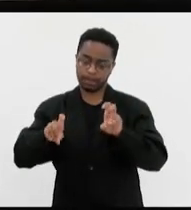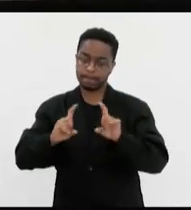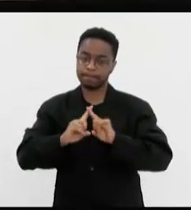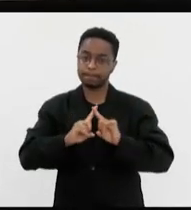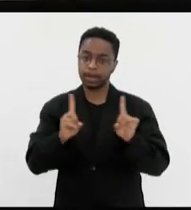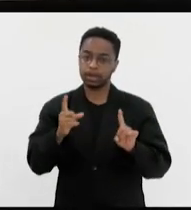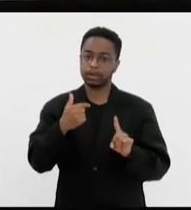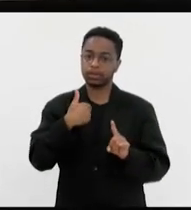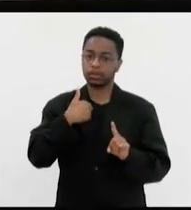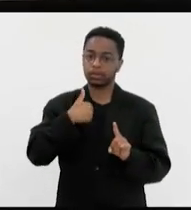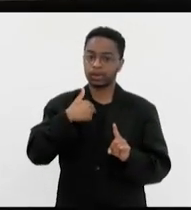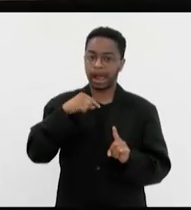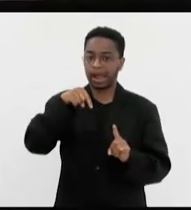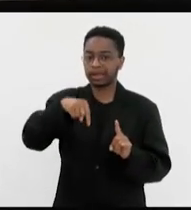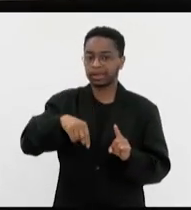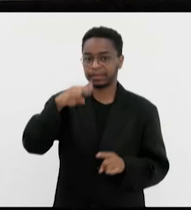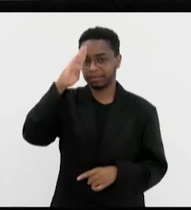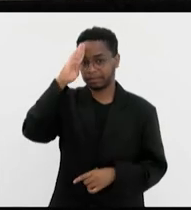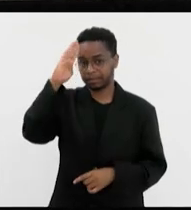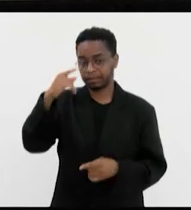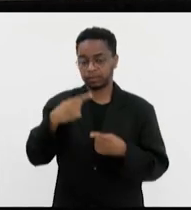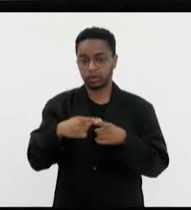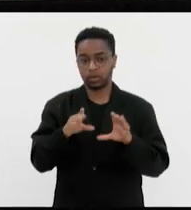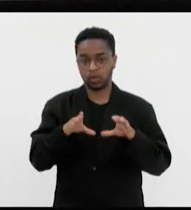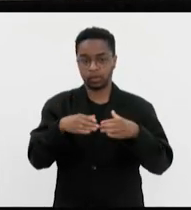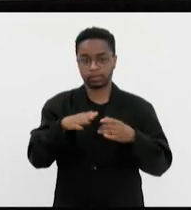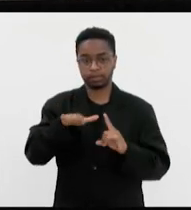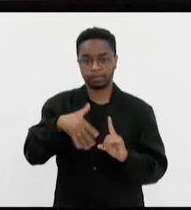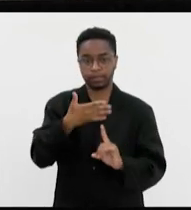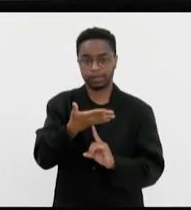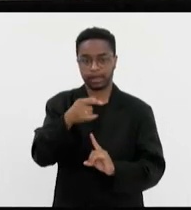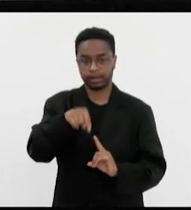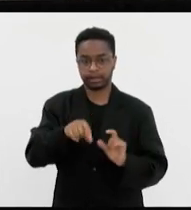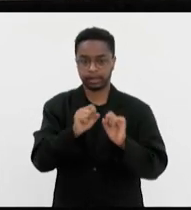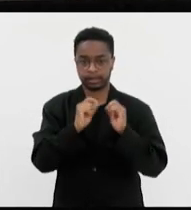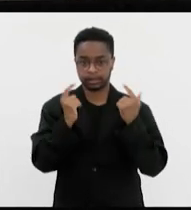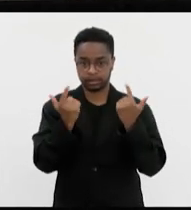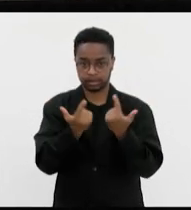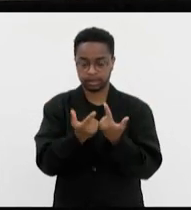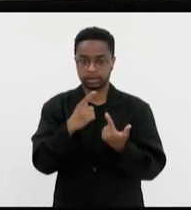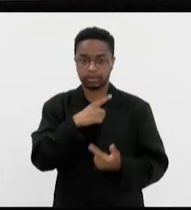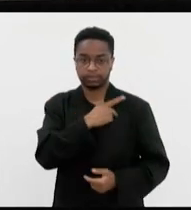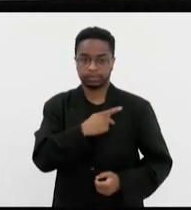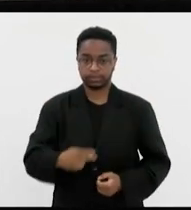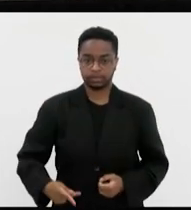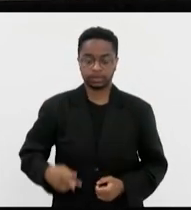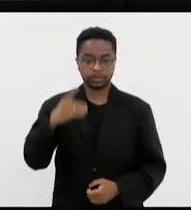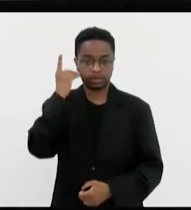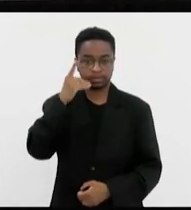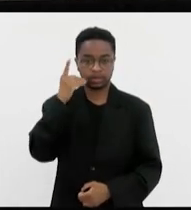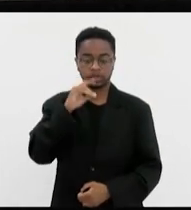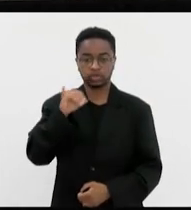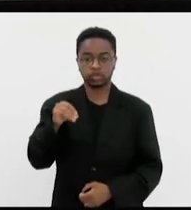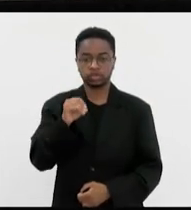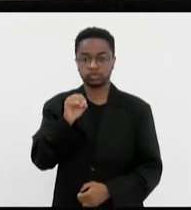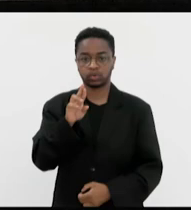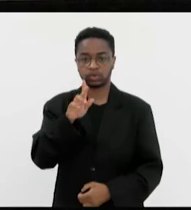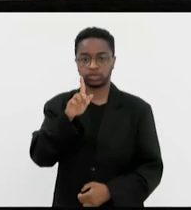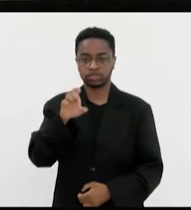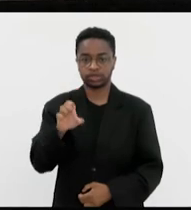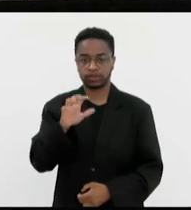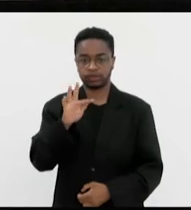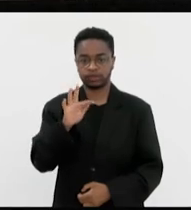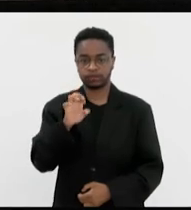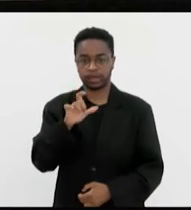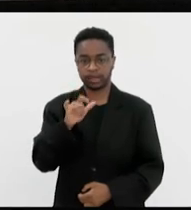aqui centralmente é que a Comissão de Meio Ambiente dessa casa, presidida pelo deputado Jorge Felipe Neto, da qual tenho